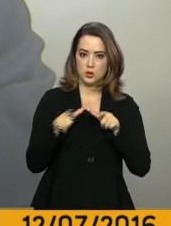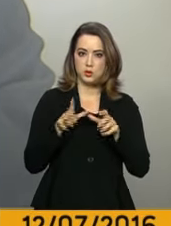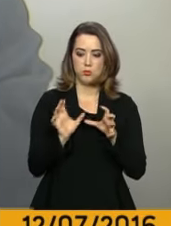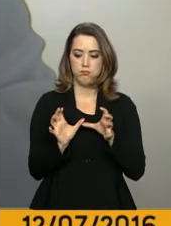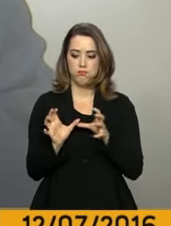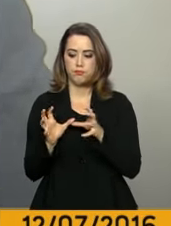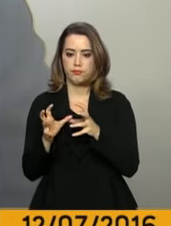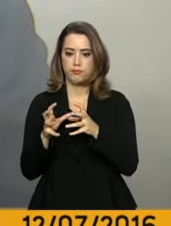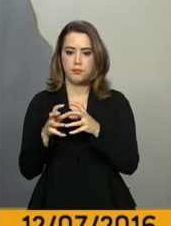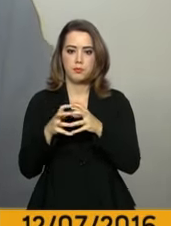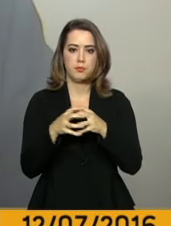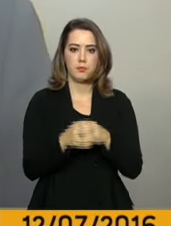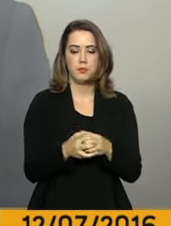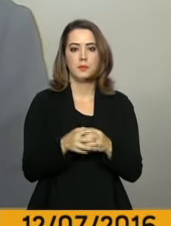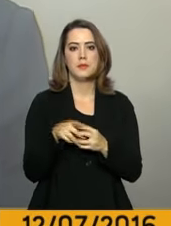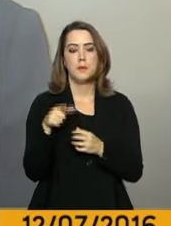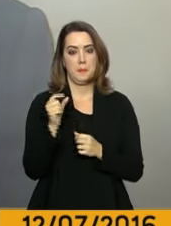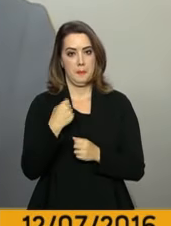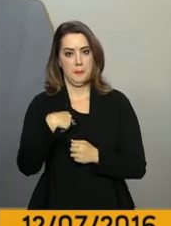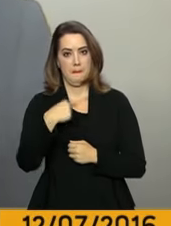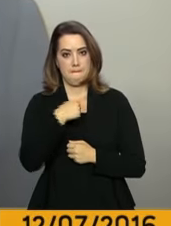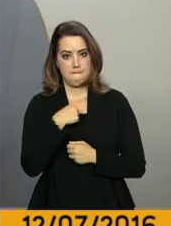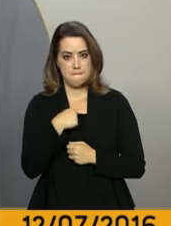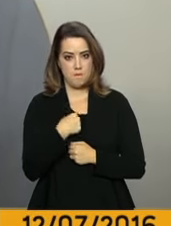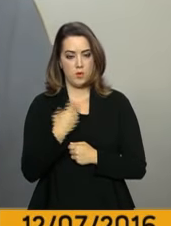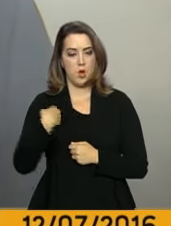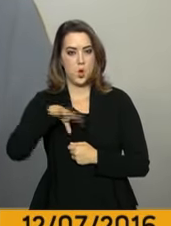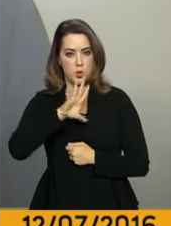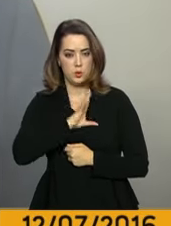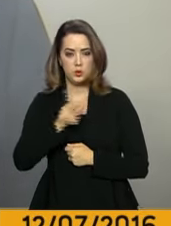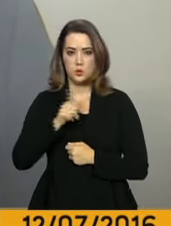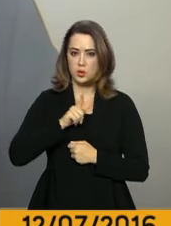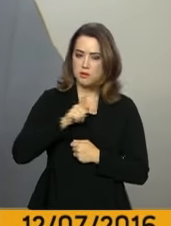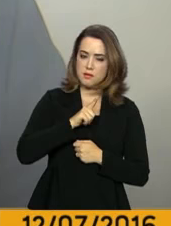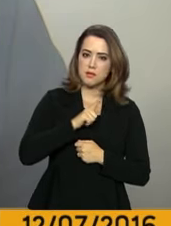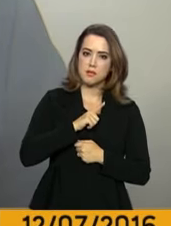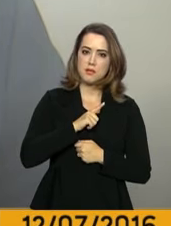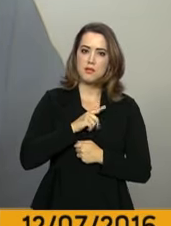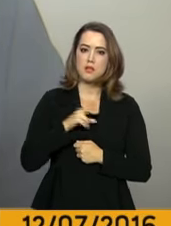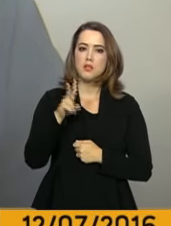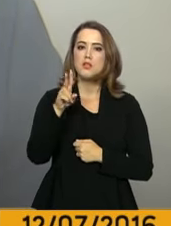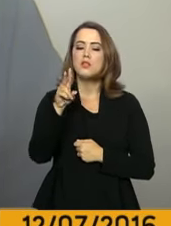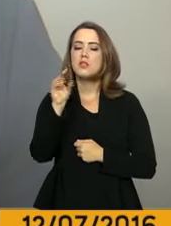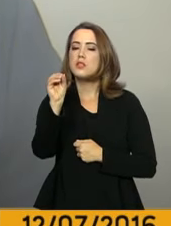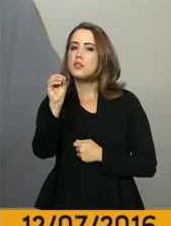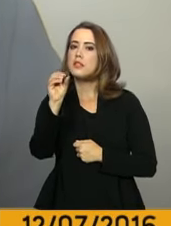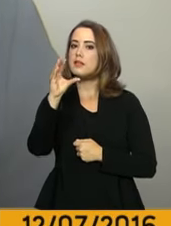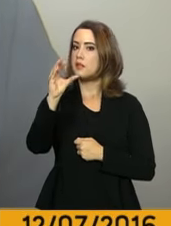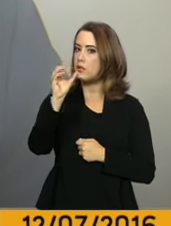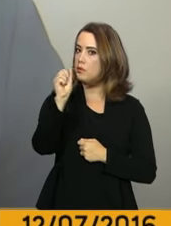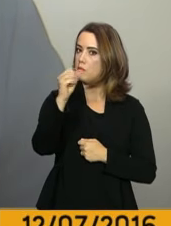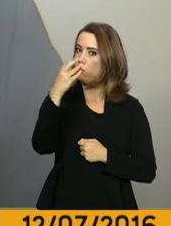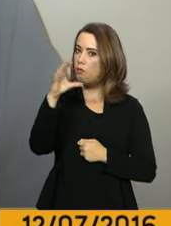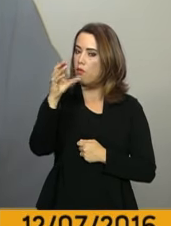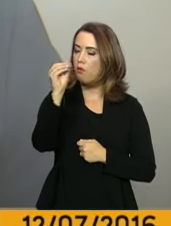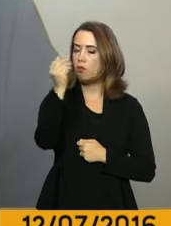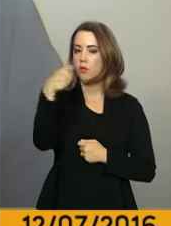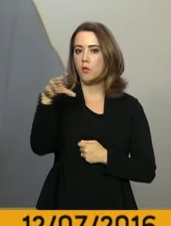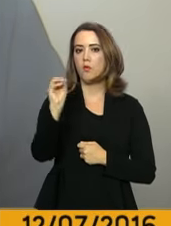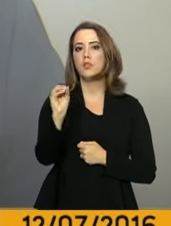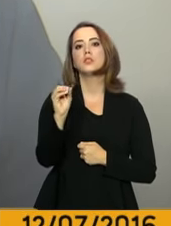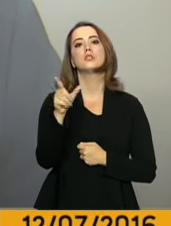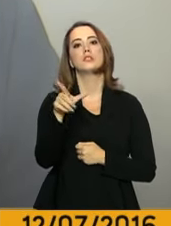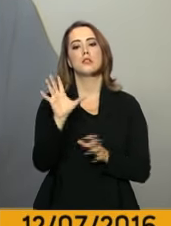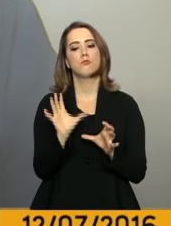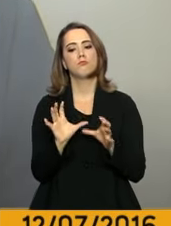posso comer um prato a mais n mas eu como como nós temos uma vocação é curioso uma vocação centralizadora